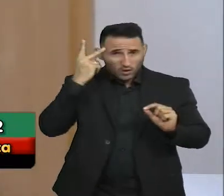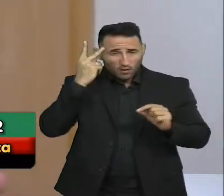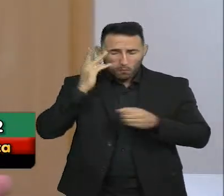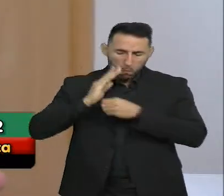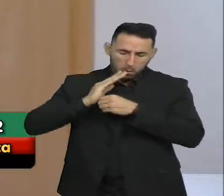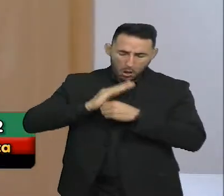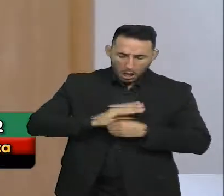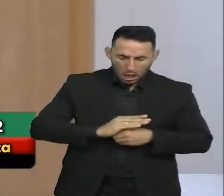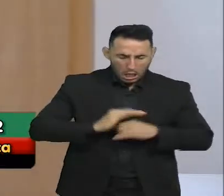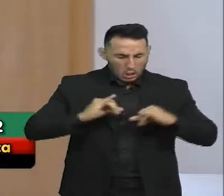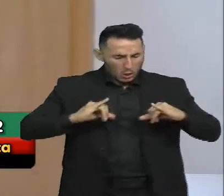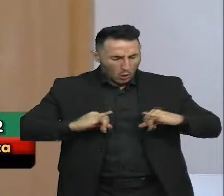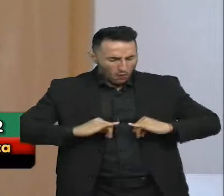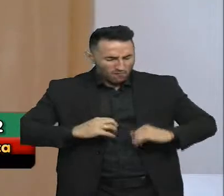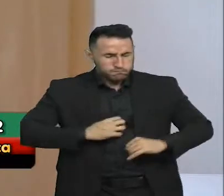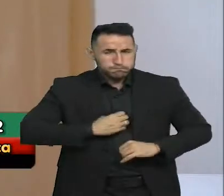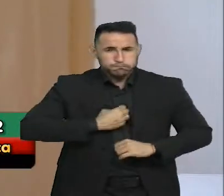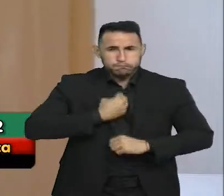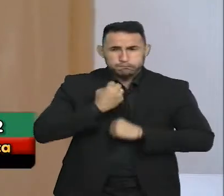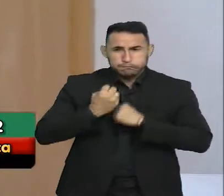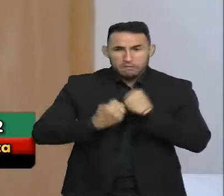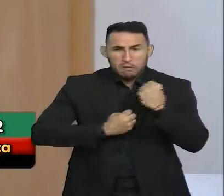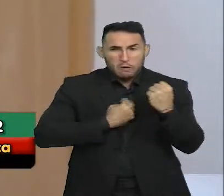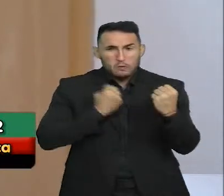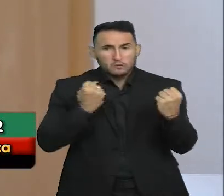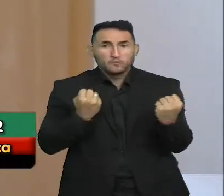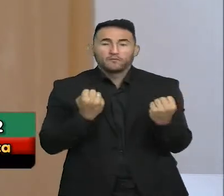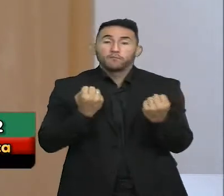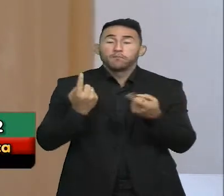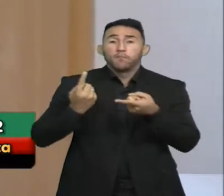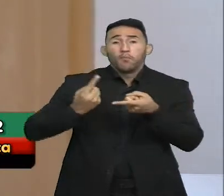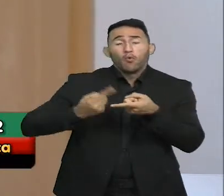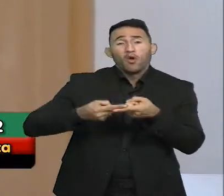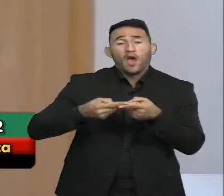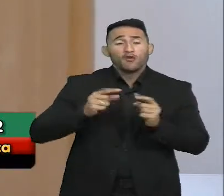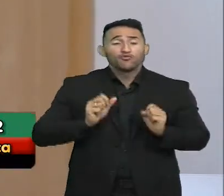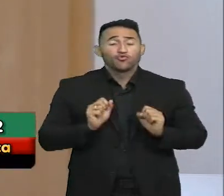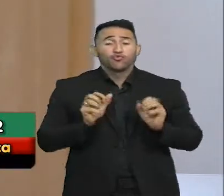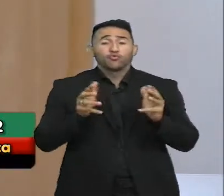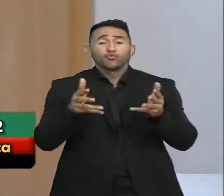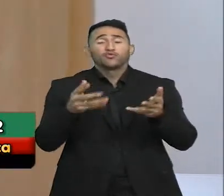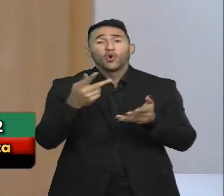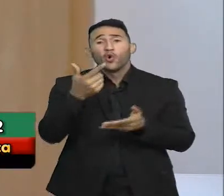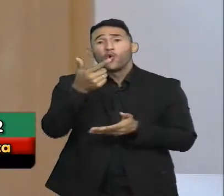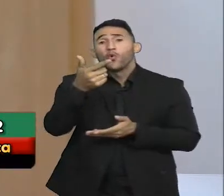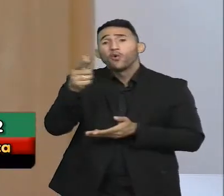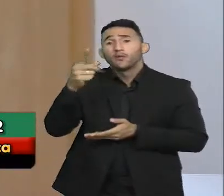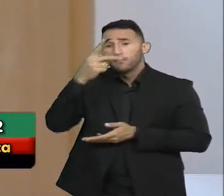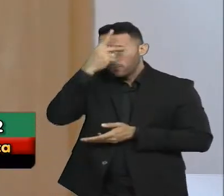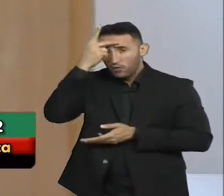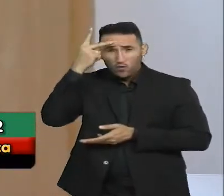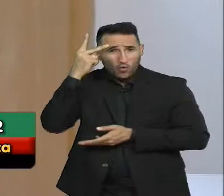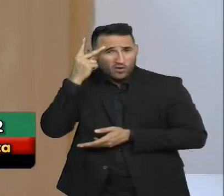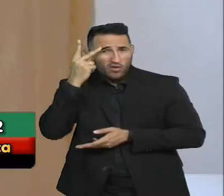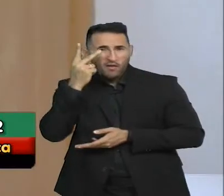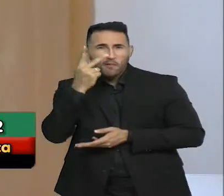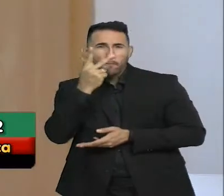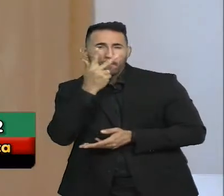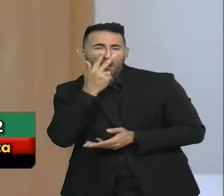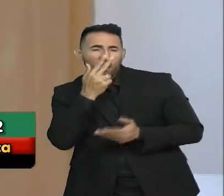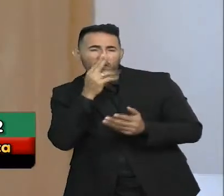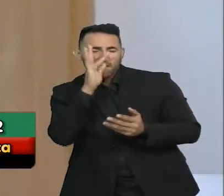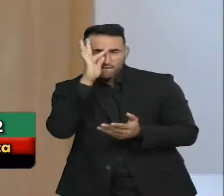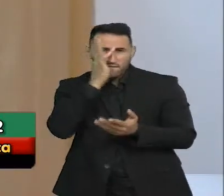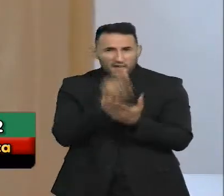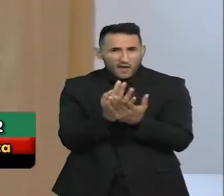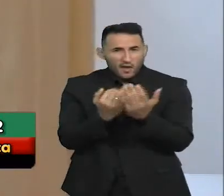ódio, especialmente aqueles que sofrem ódio por conta de atitudes que pessoas que têm uma fé parecida com a minha